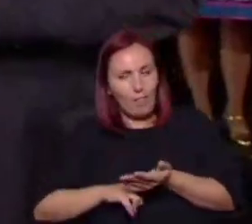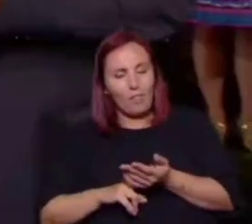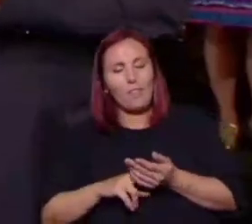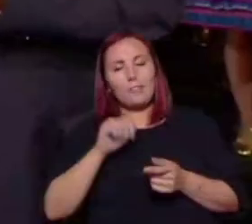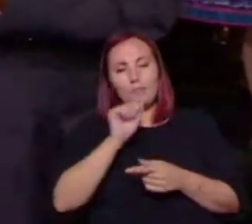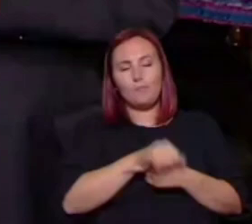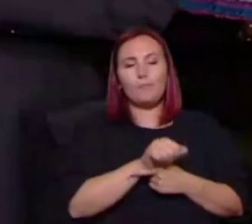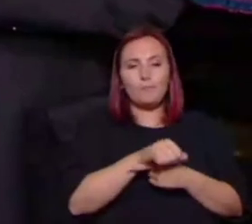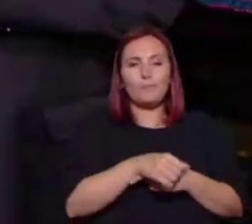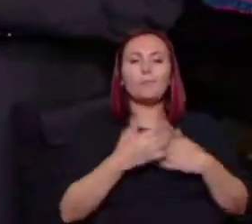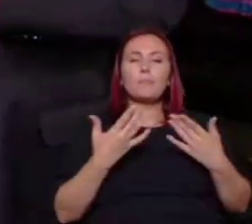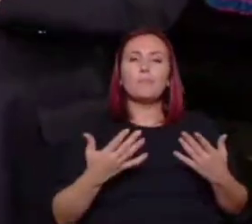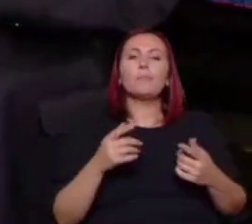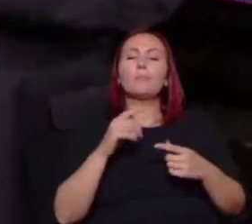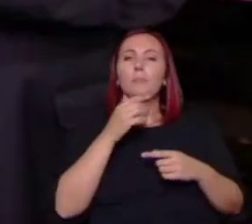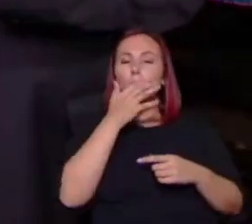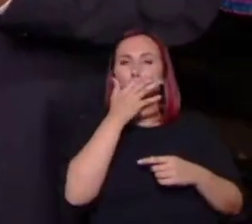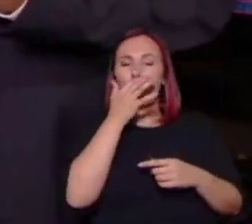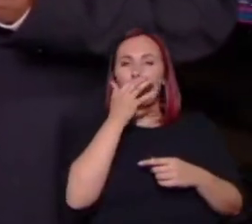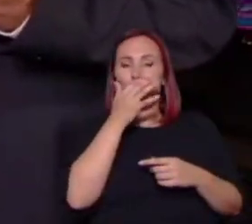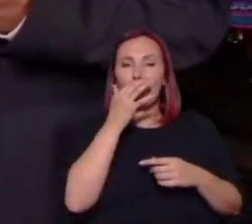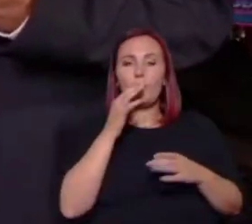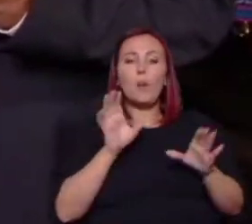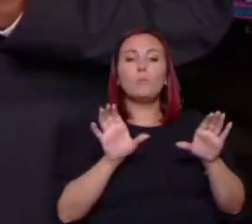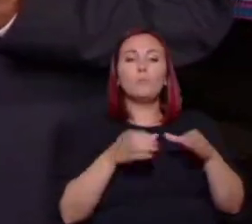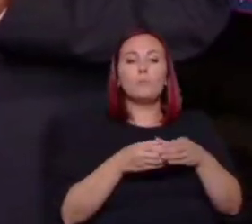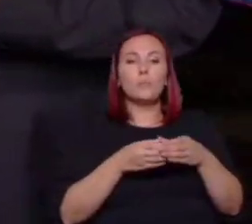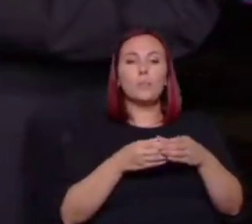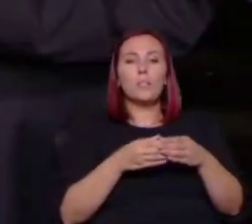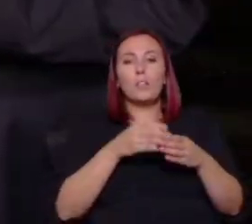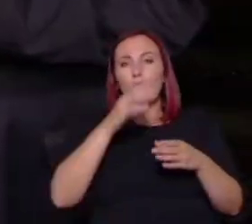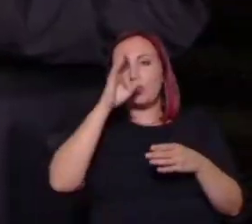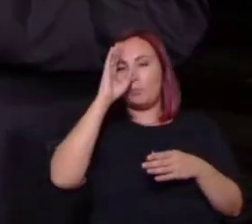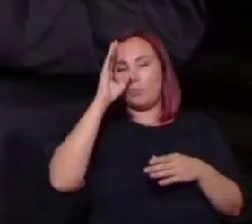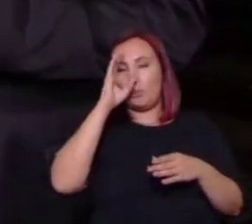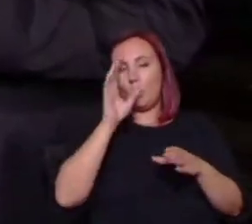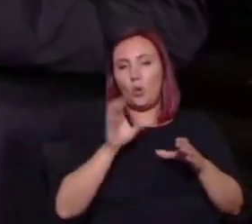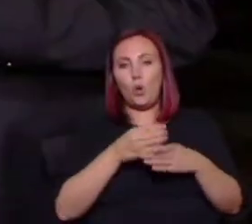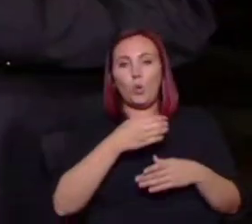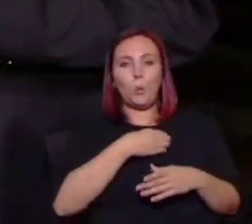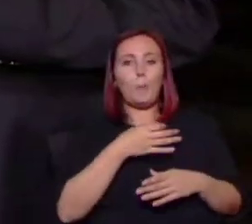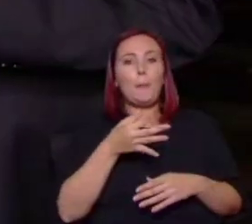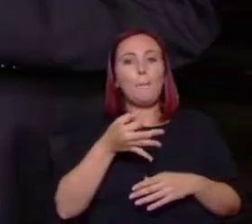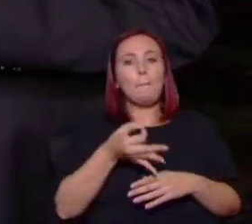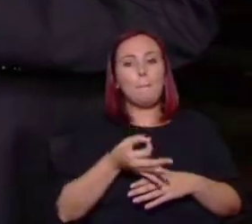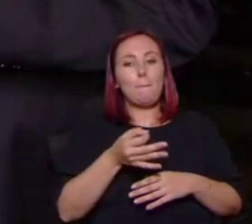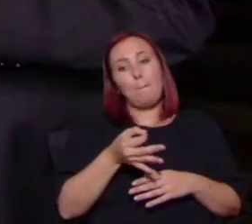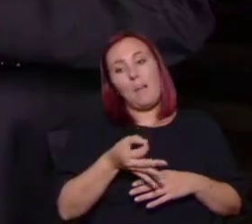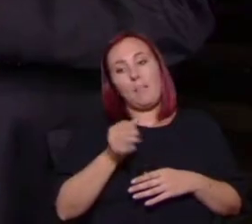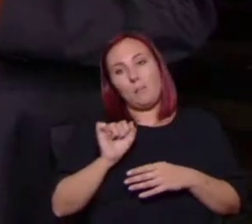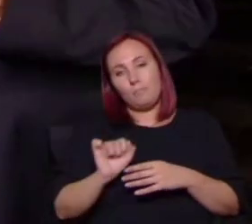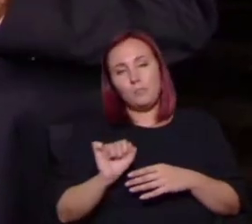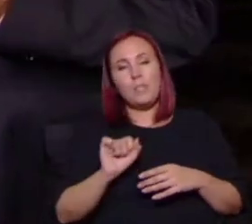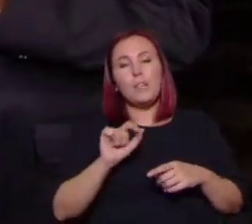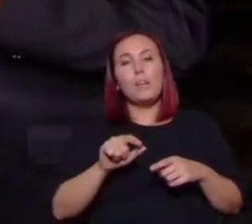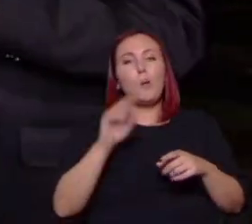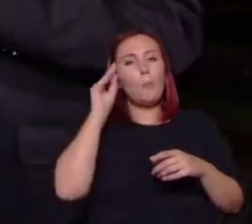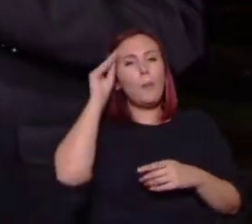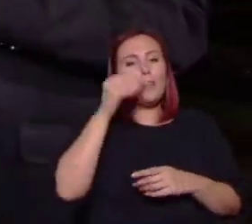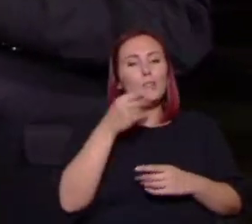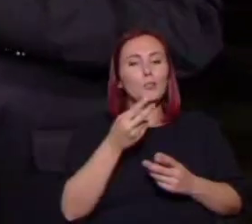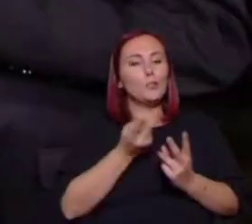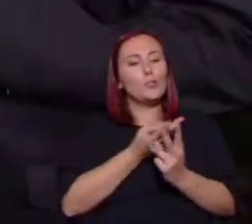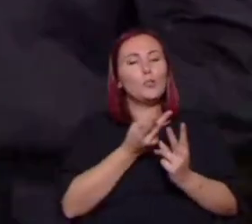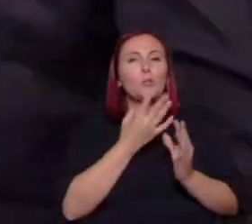Dois veteranos? É verdade. Muito bem, então, a coletividade é o Sporting Clube da Penha e tenho estes padrinhos maravilhosos,